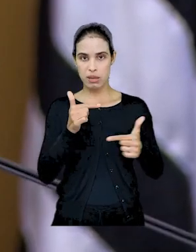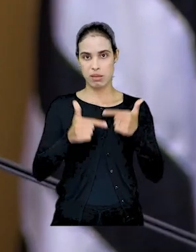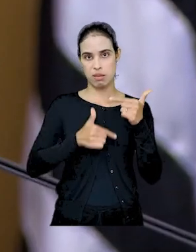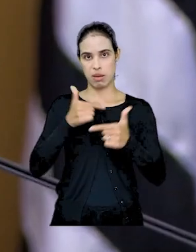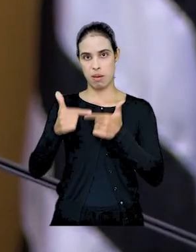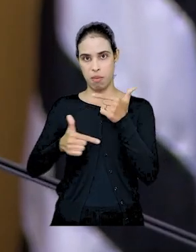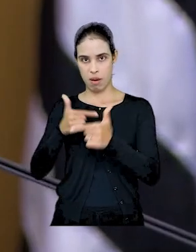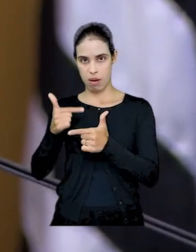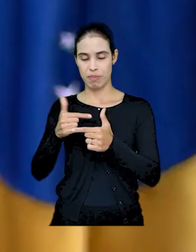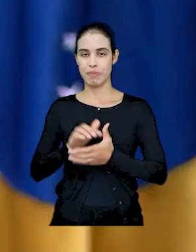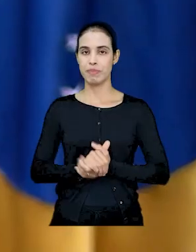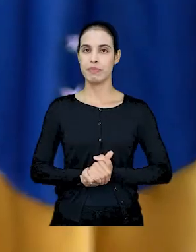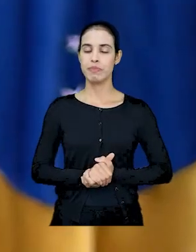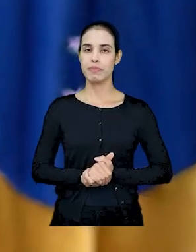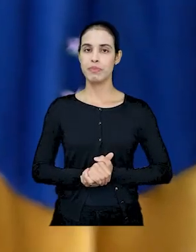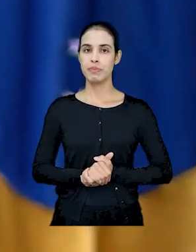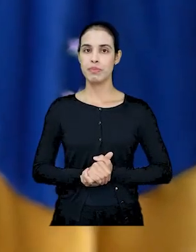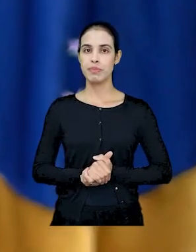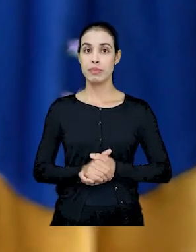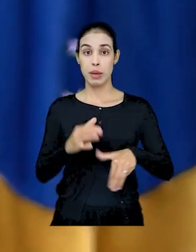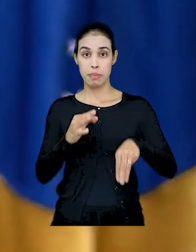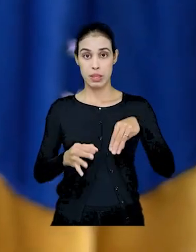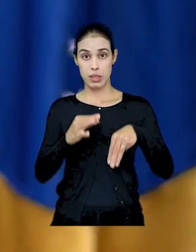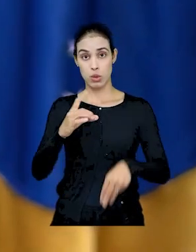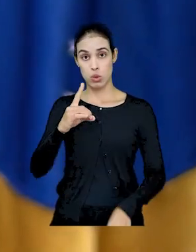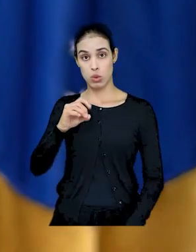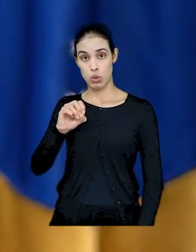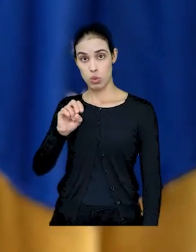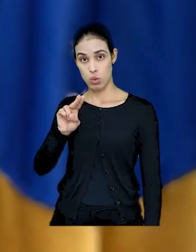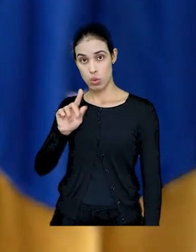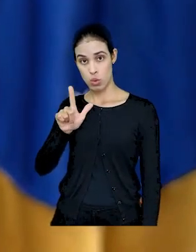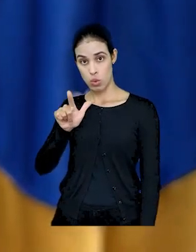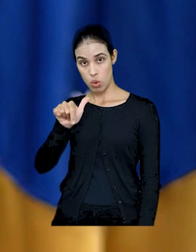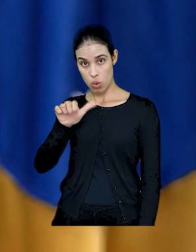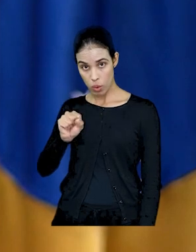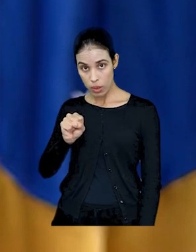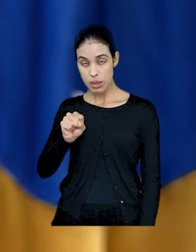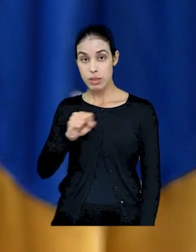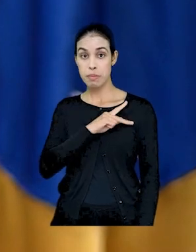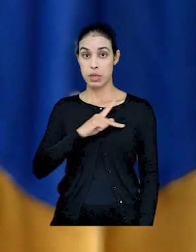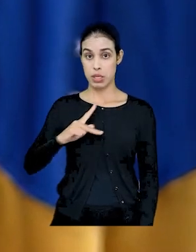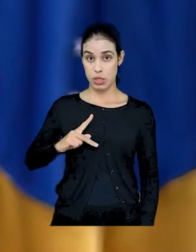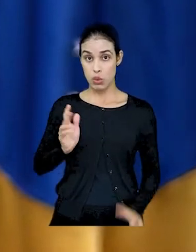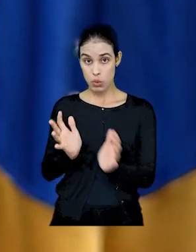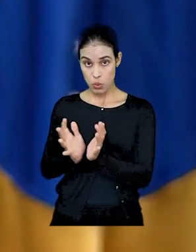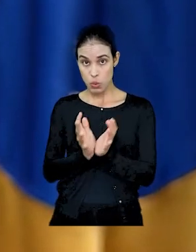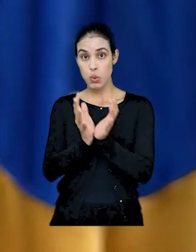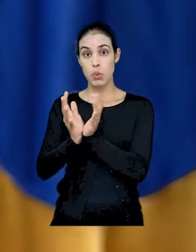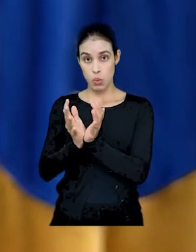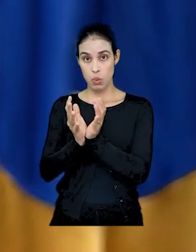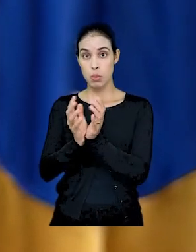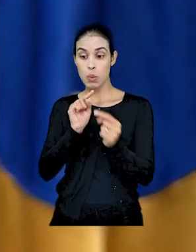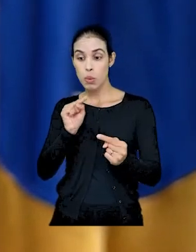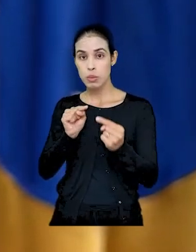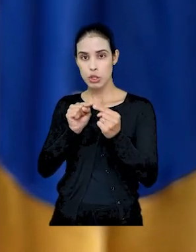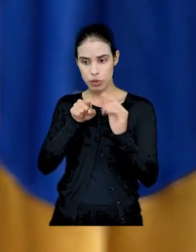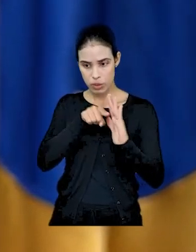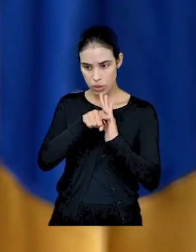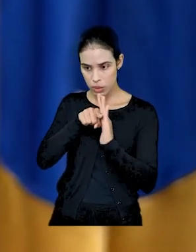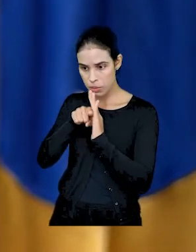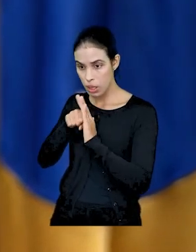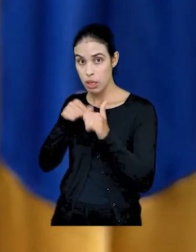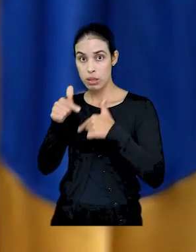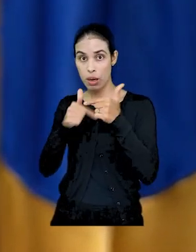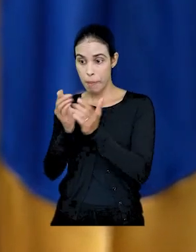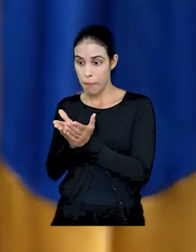nesse processo produtivo o ministro do TST Douglas Alencar Preside a comissão de juristas para a revisão legal da exploração de